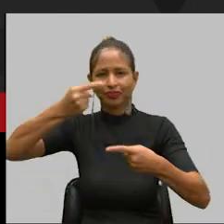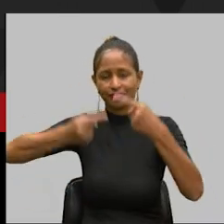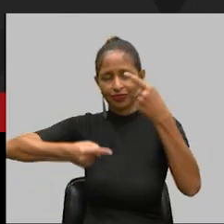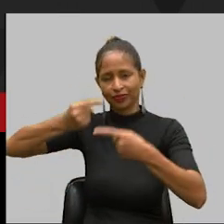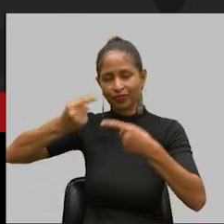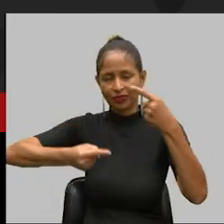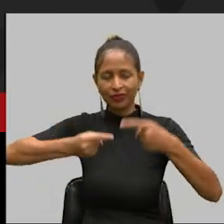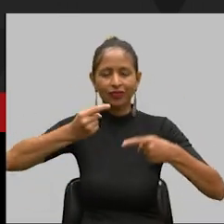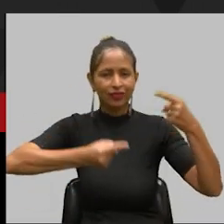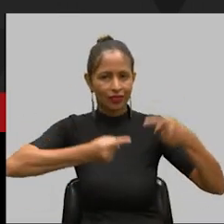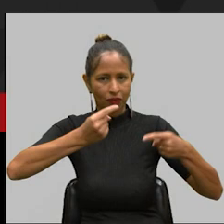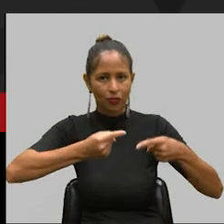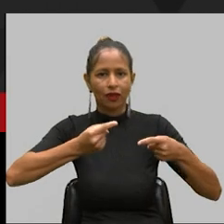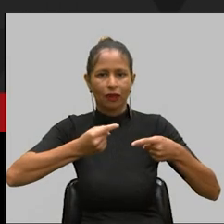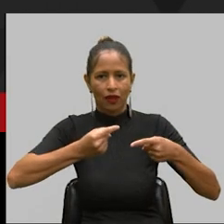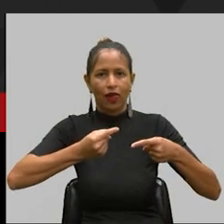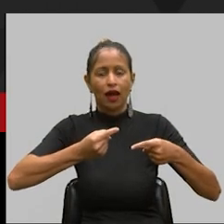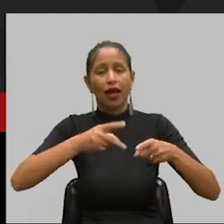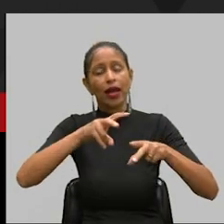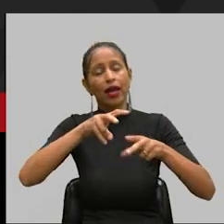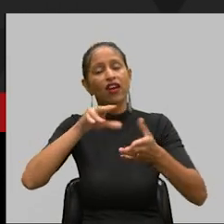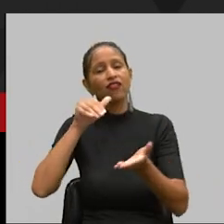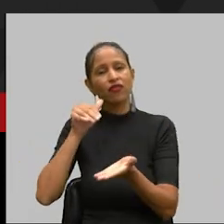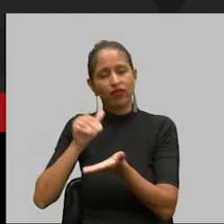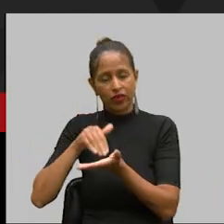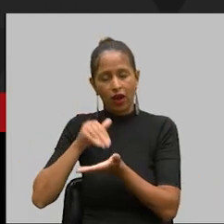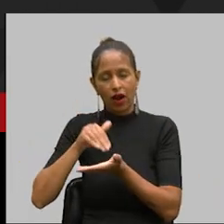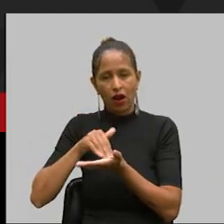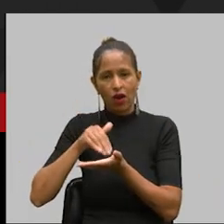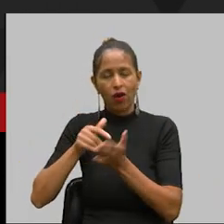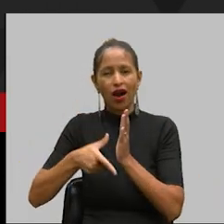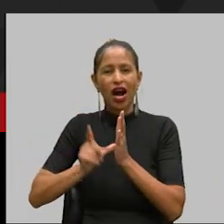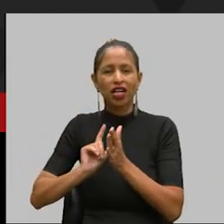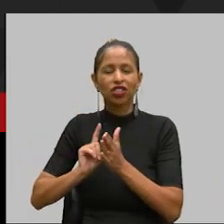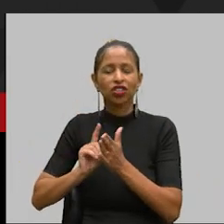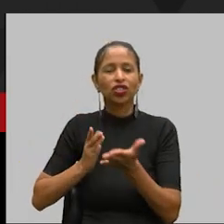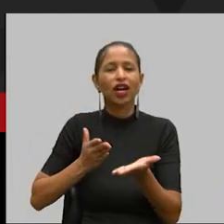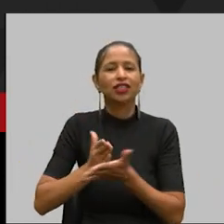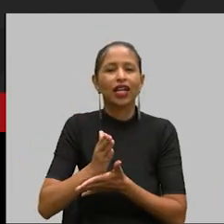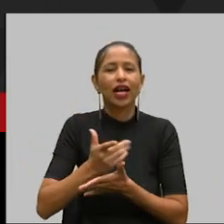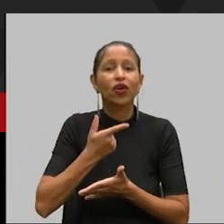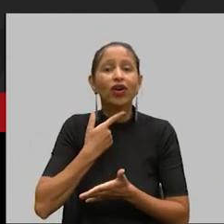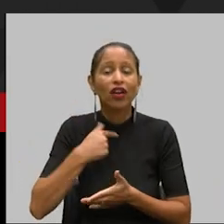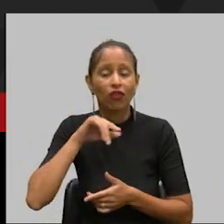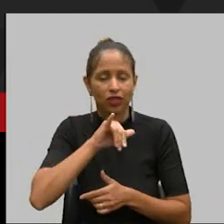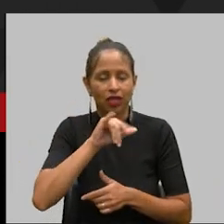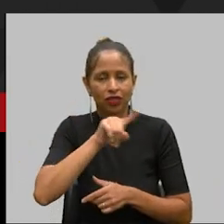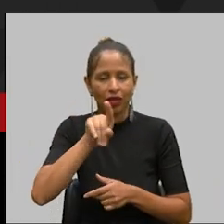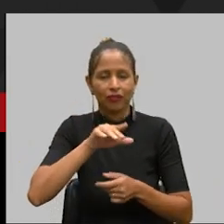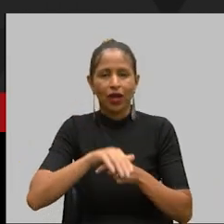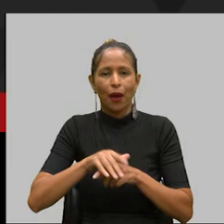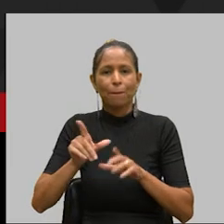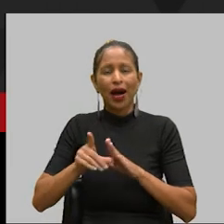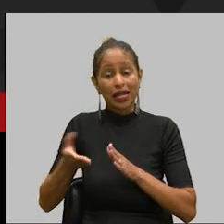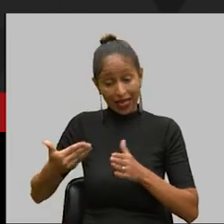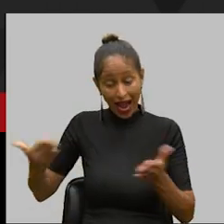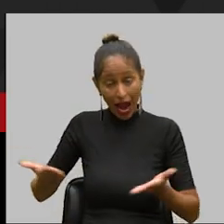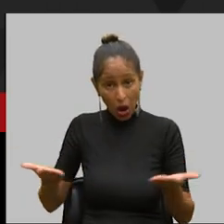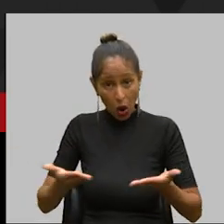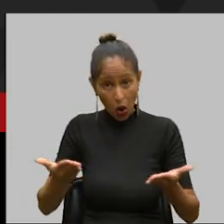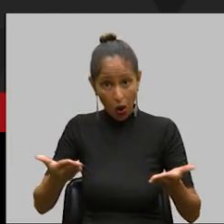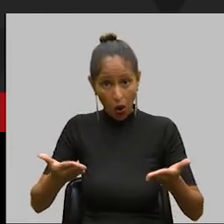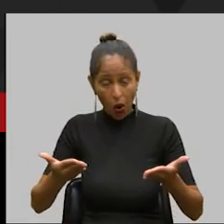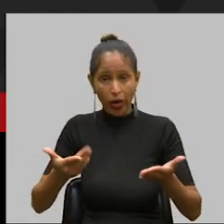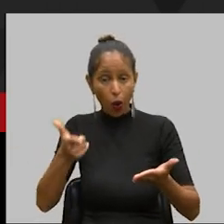vista e por último antes de entrar no no que eu quero dizer com isso Mas recentemente tivemos uma